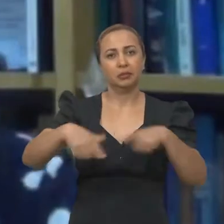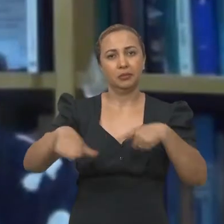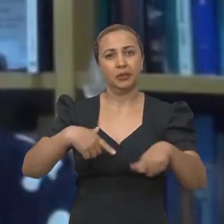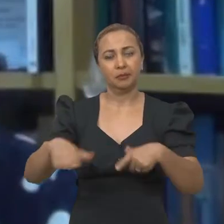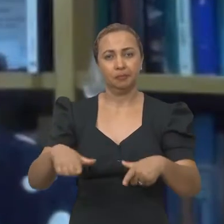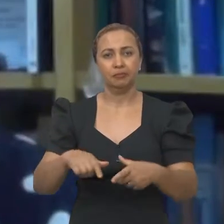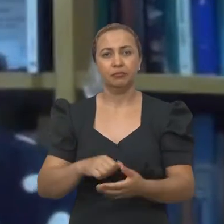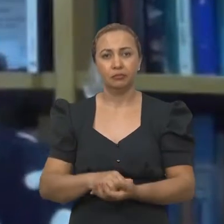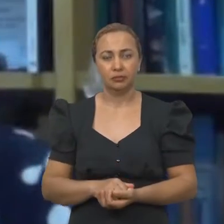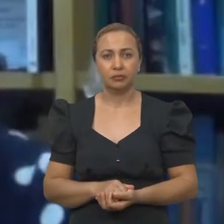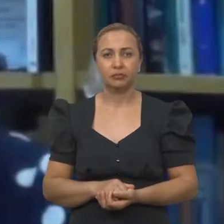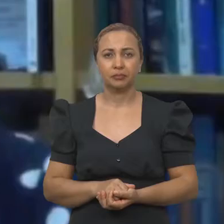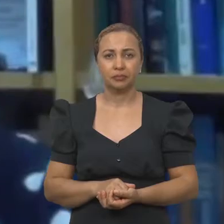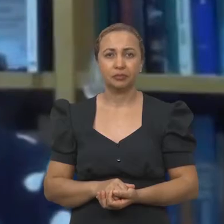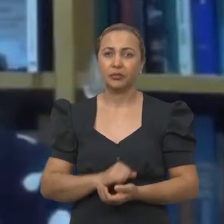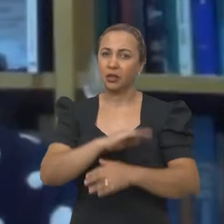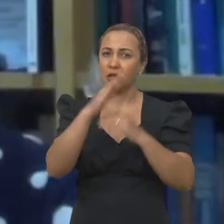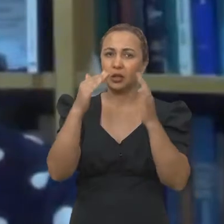trabalho.